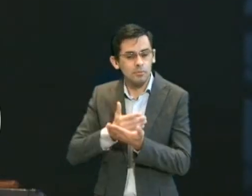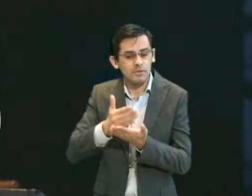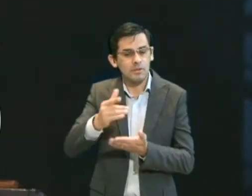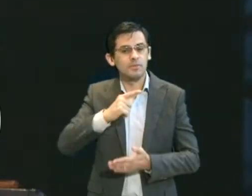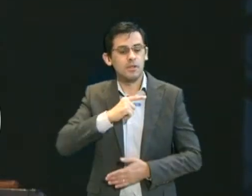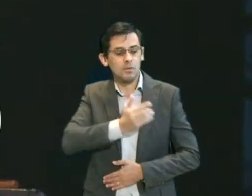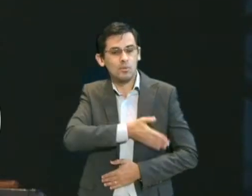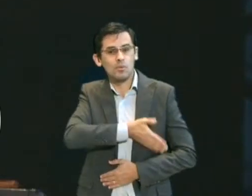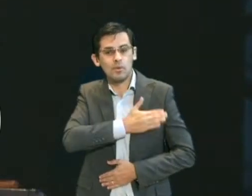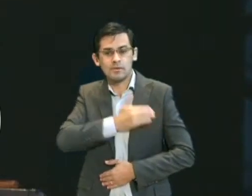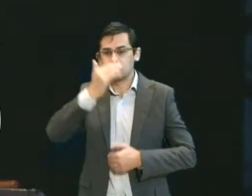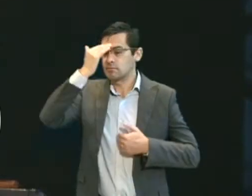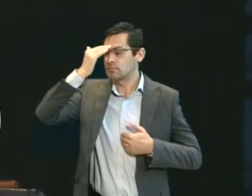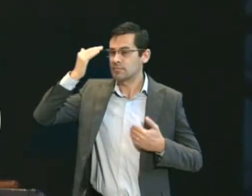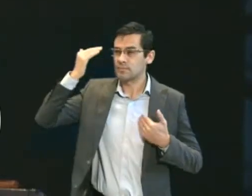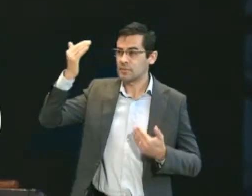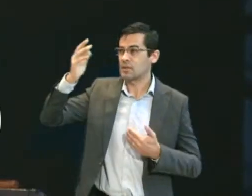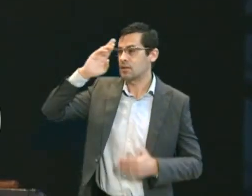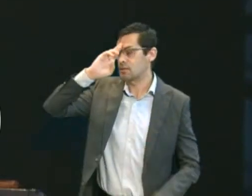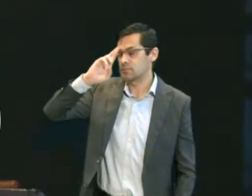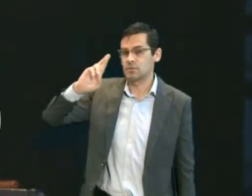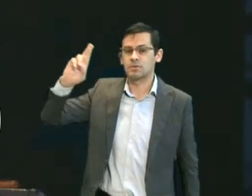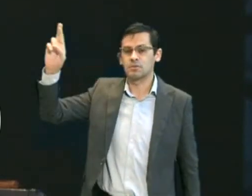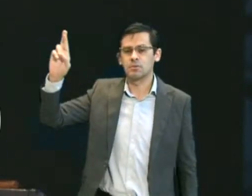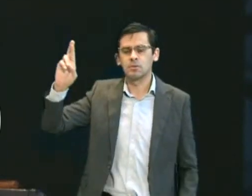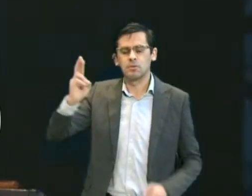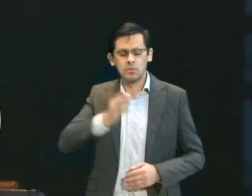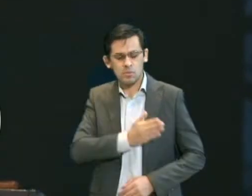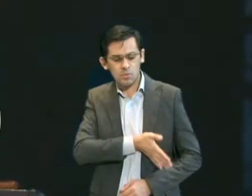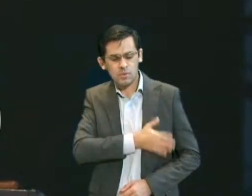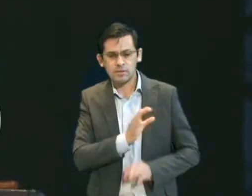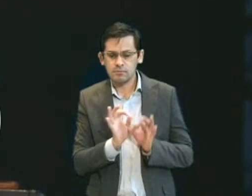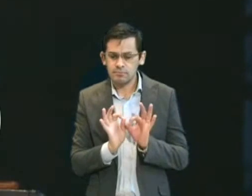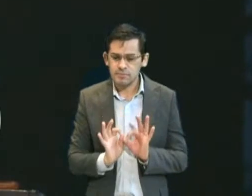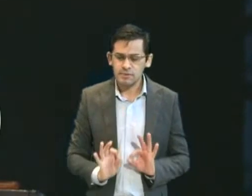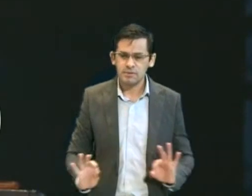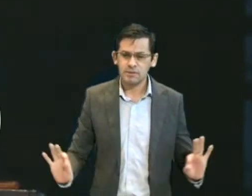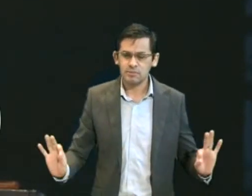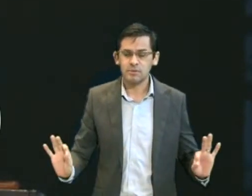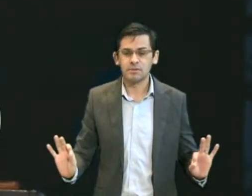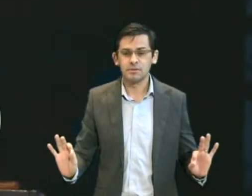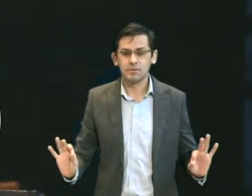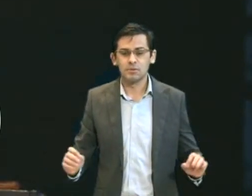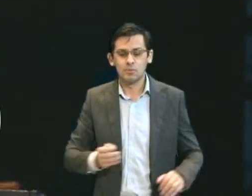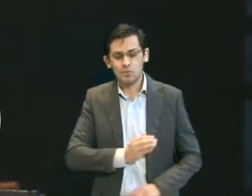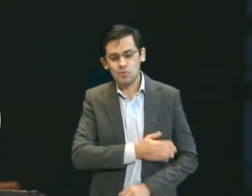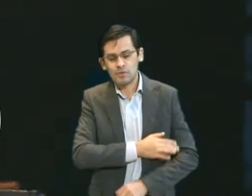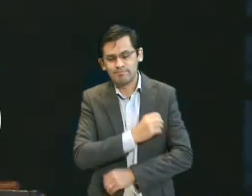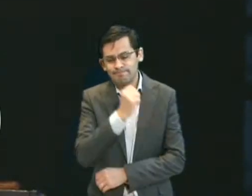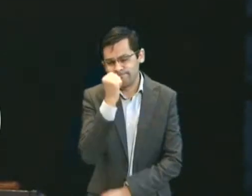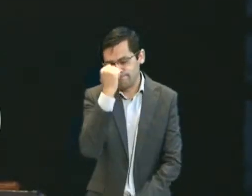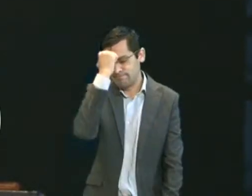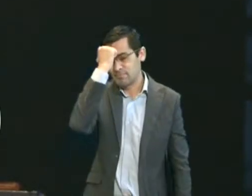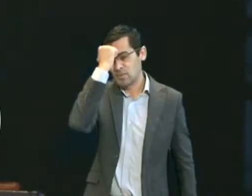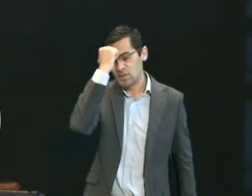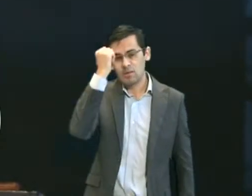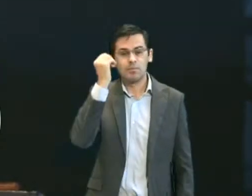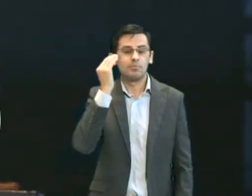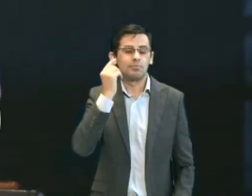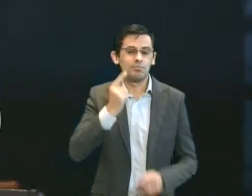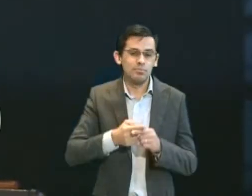agradecido, um coração humilde, um coração quebrantado. Porque a gente reconhece que